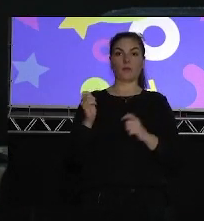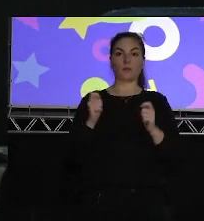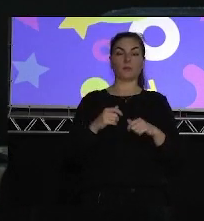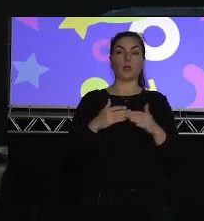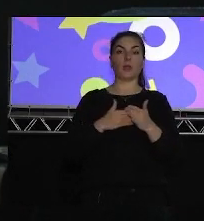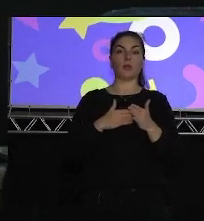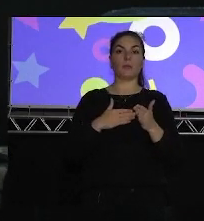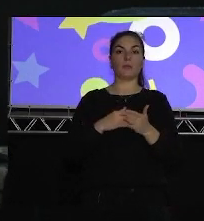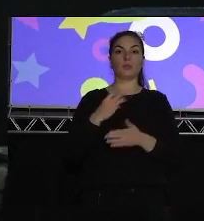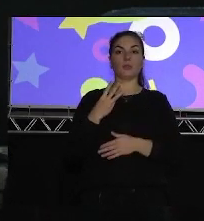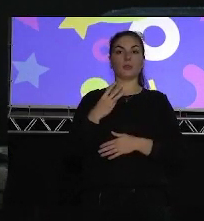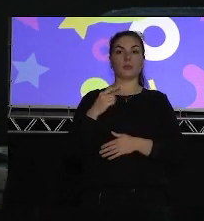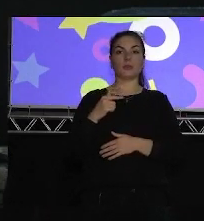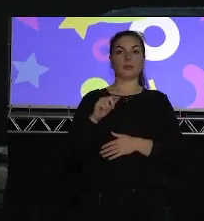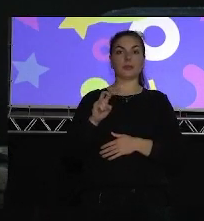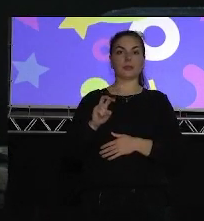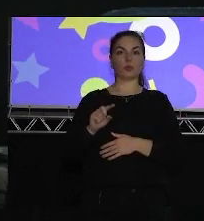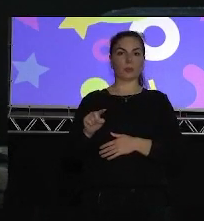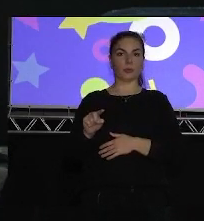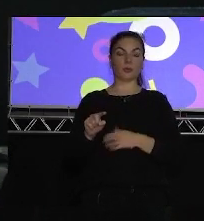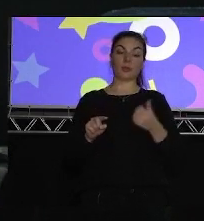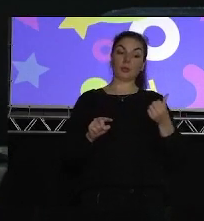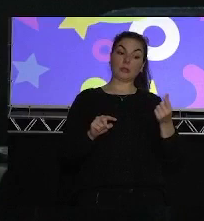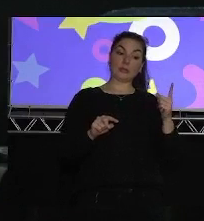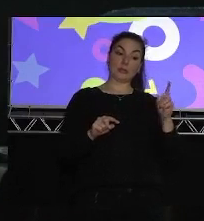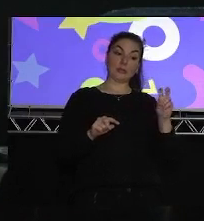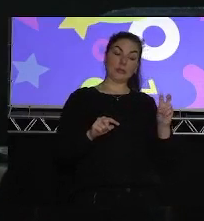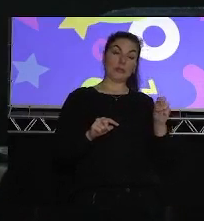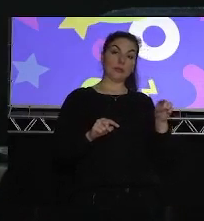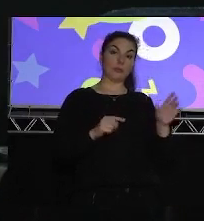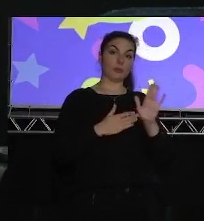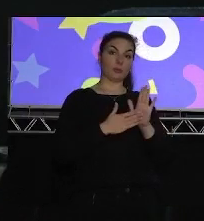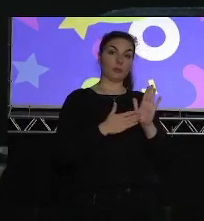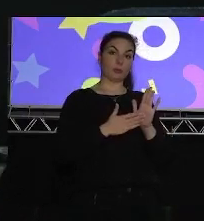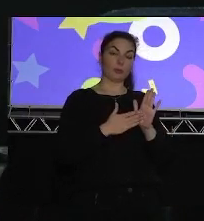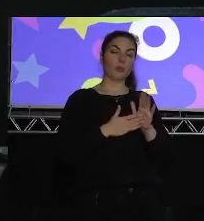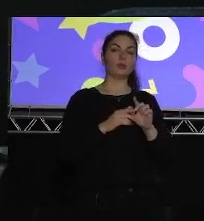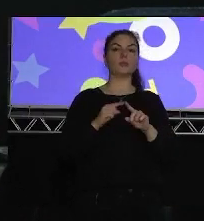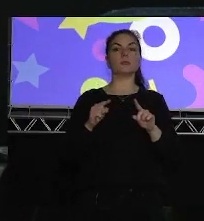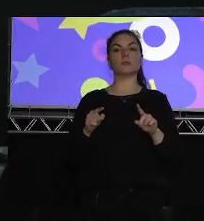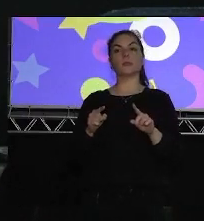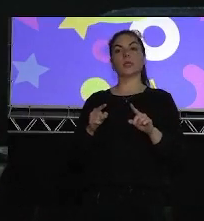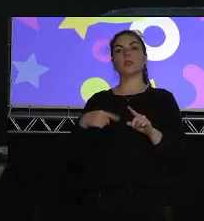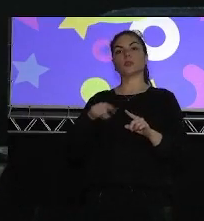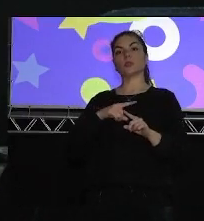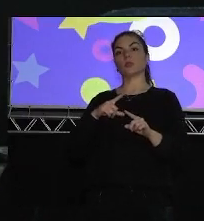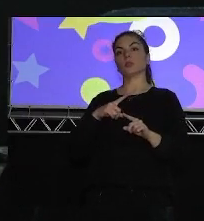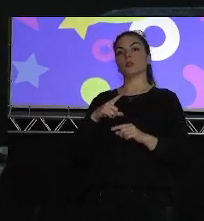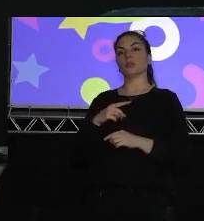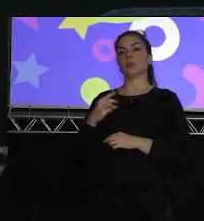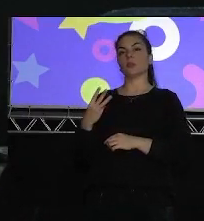375 mil. Então, ó, tinha 615 mil de propostas, mas a gente só tinha